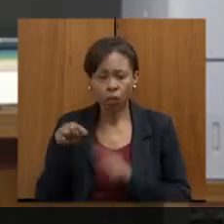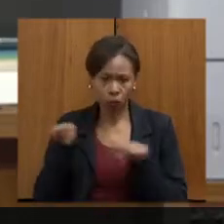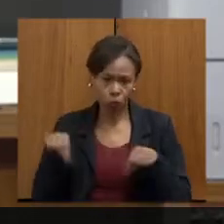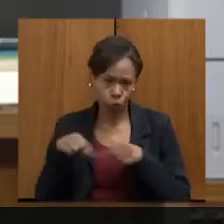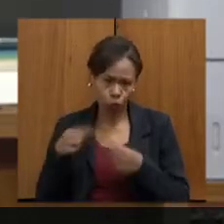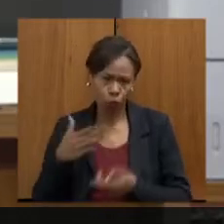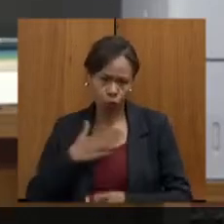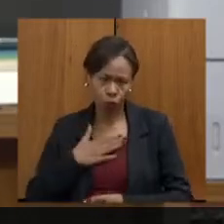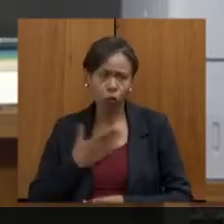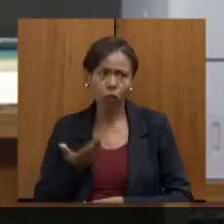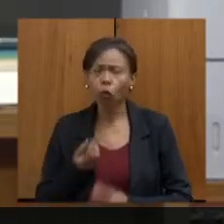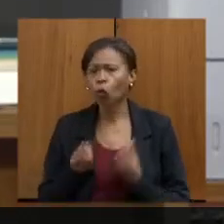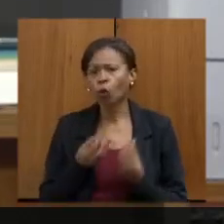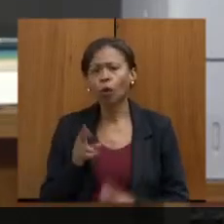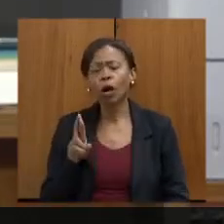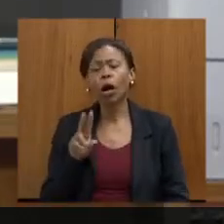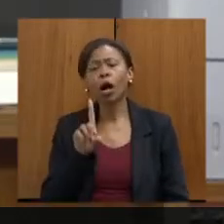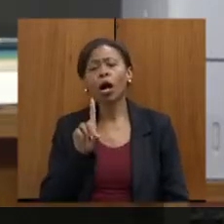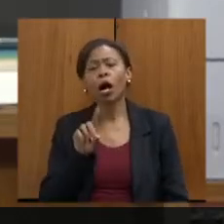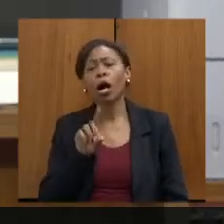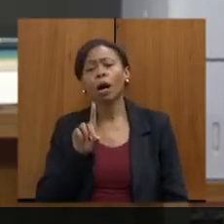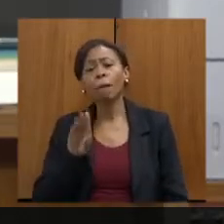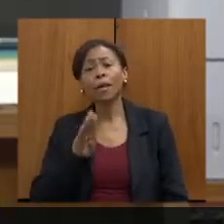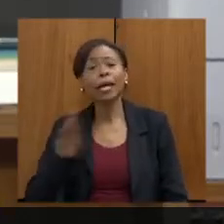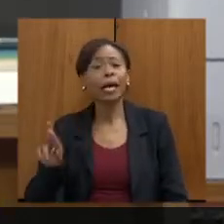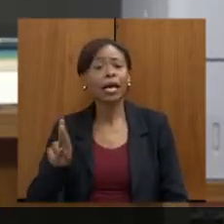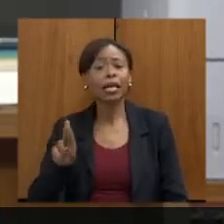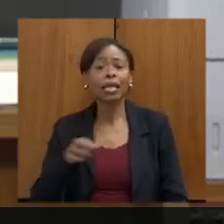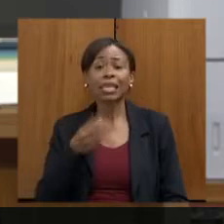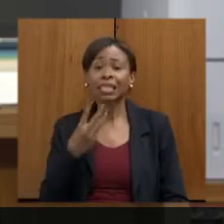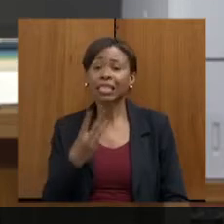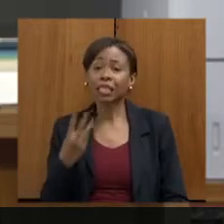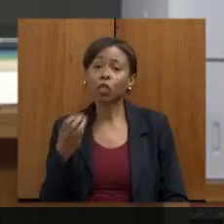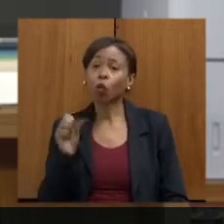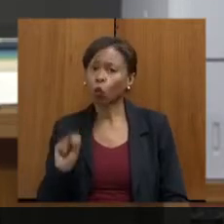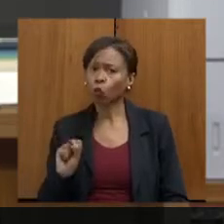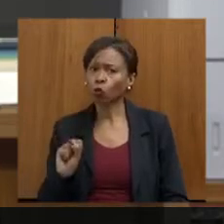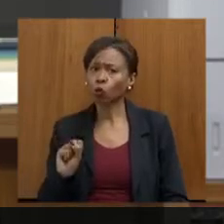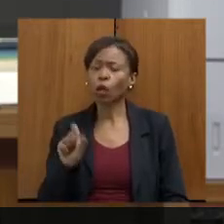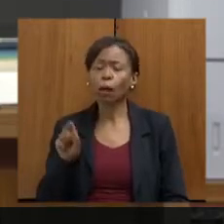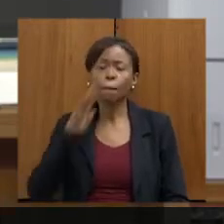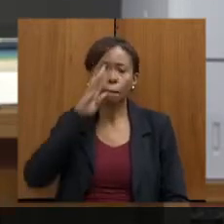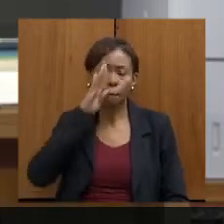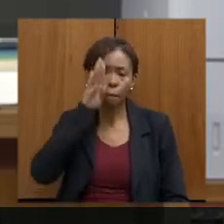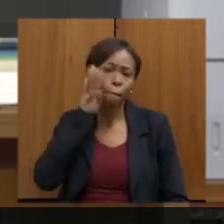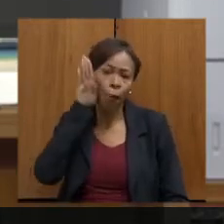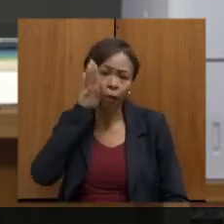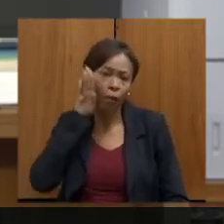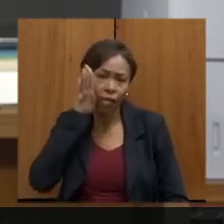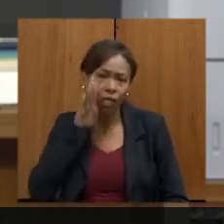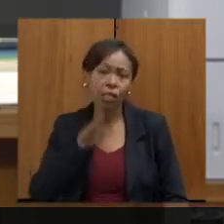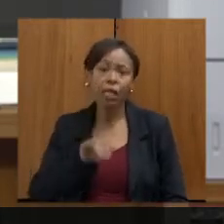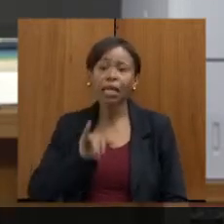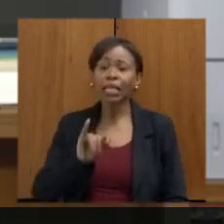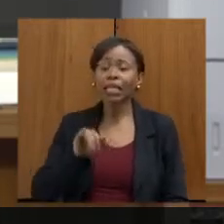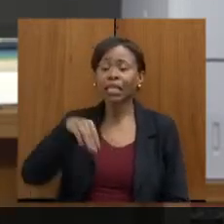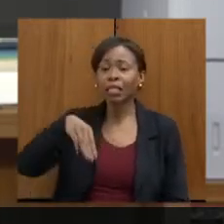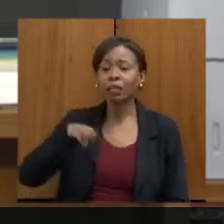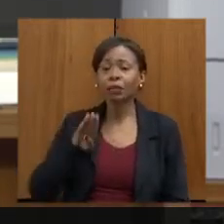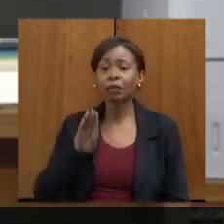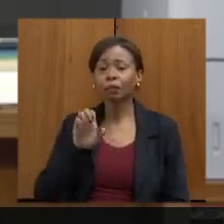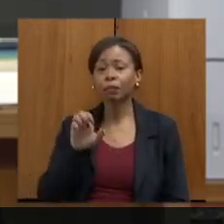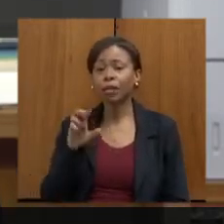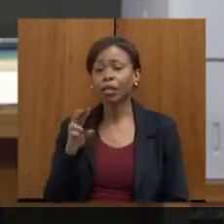saber como que tá a rodovia mg-338 é comprei um dos trechos de Barbacena e E Bertioga